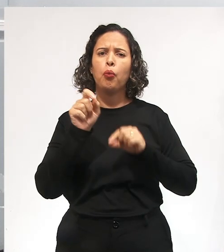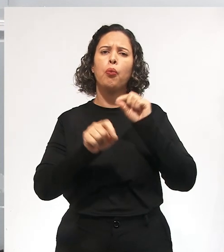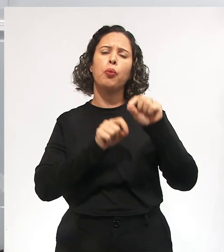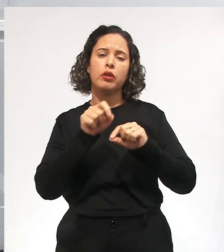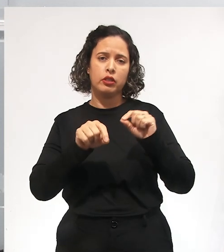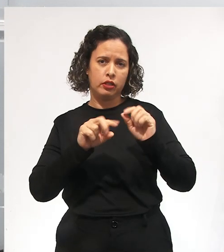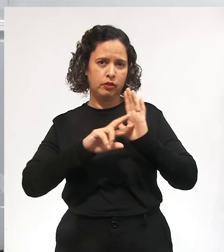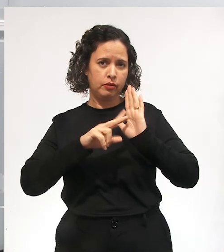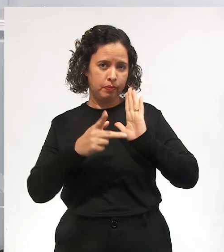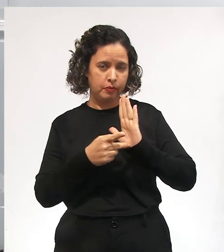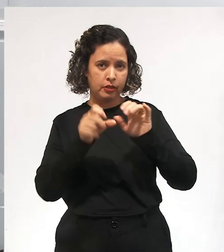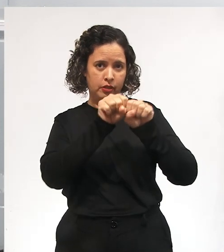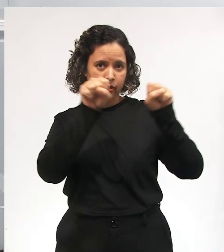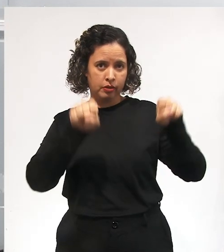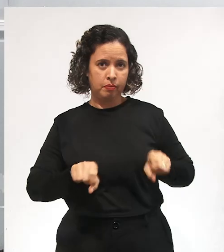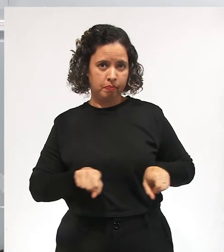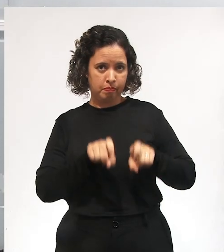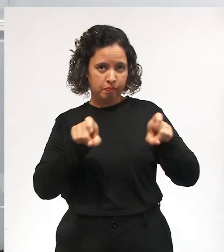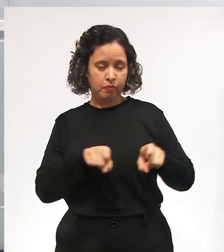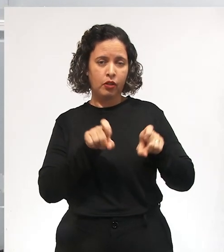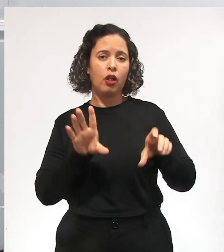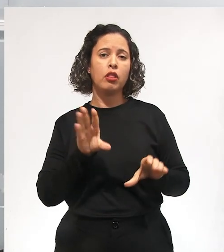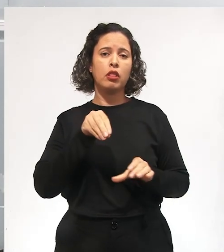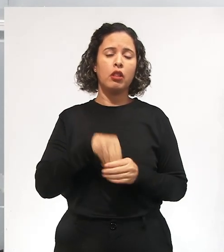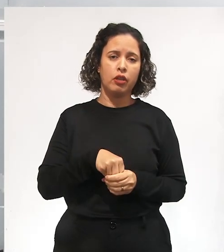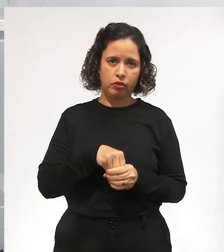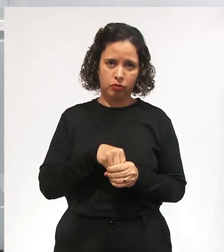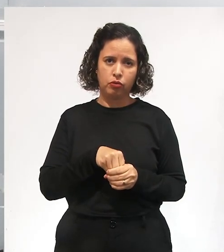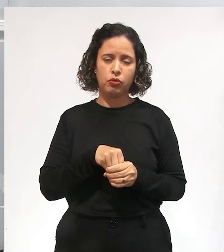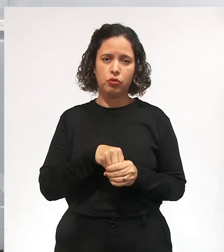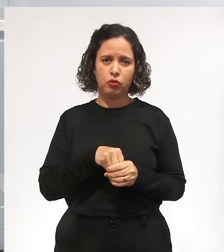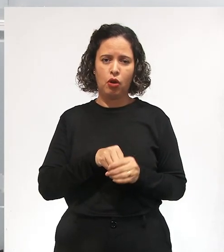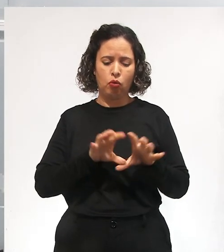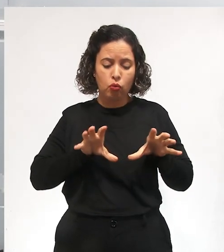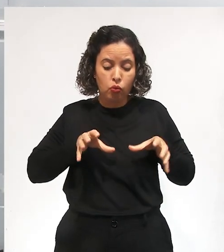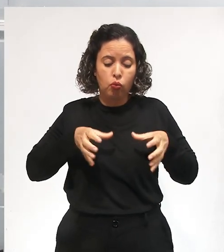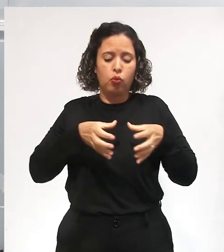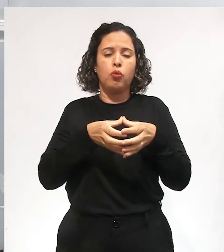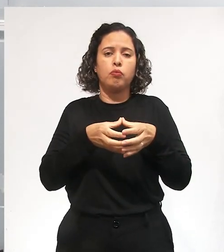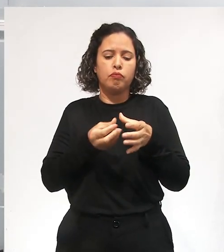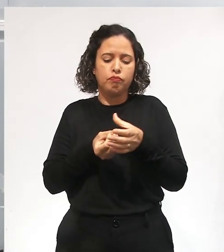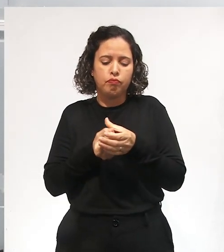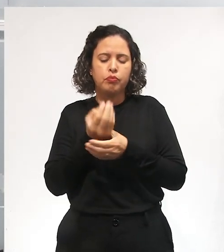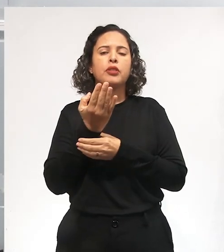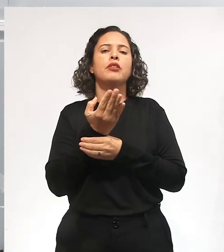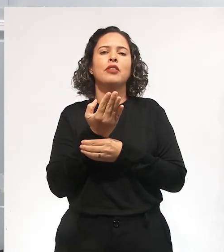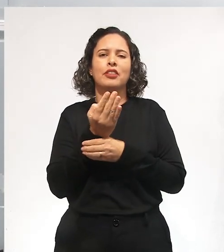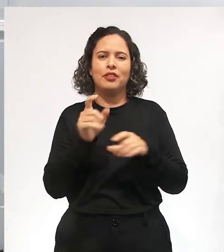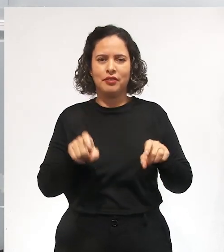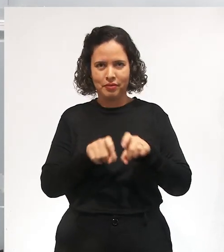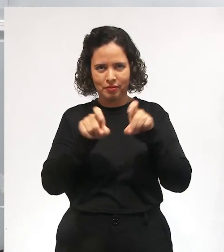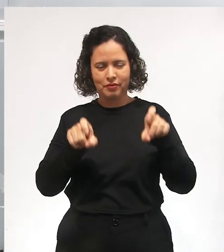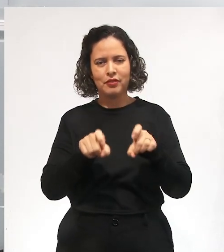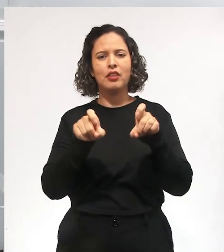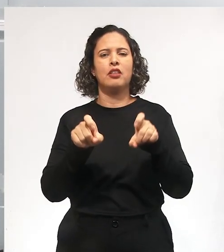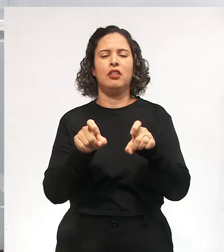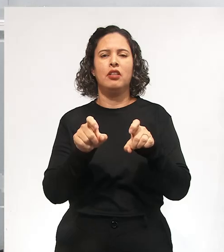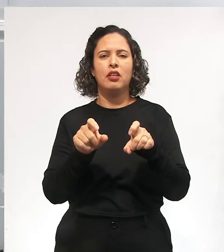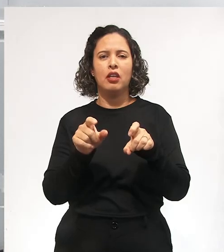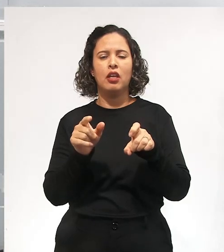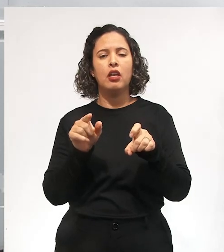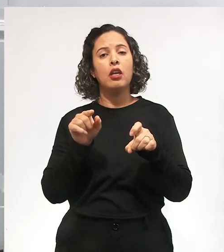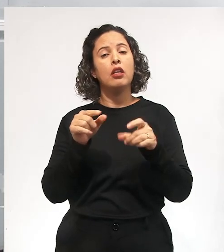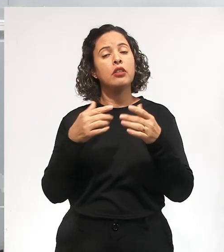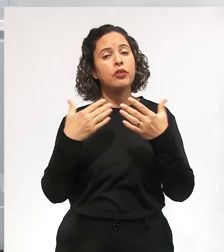é o sistema computacional, os componentes que vão fazer com que esse conjunto se forme, a gente passa a ter